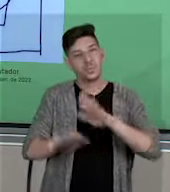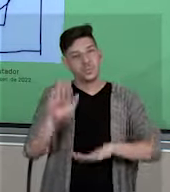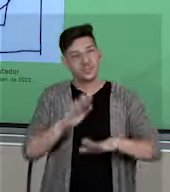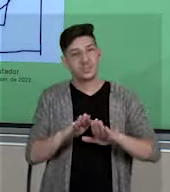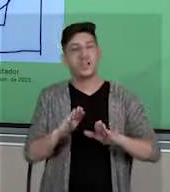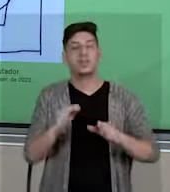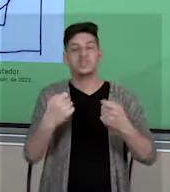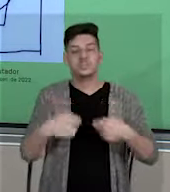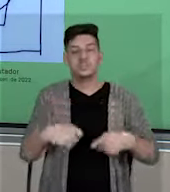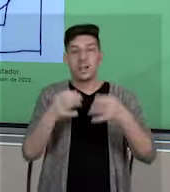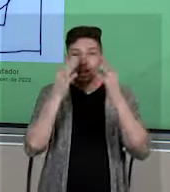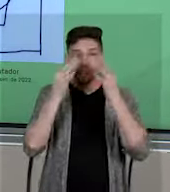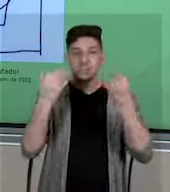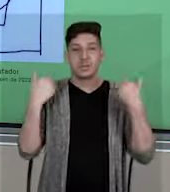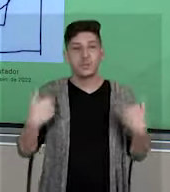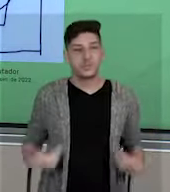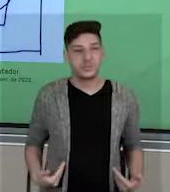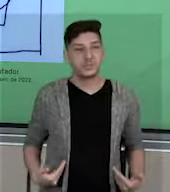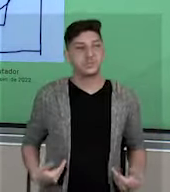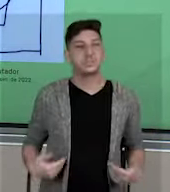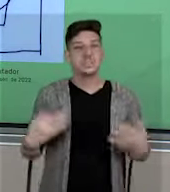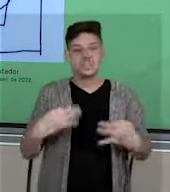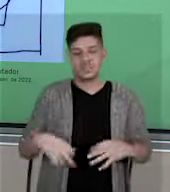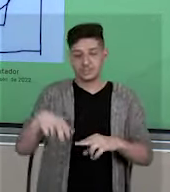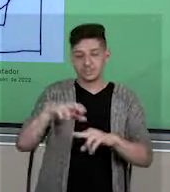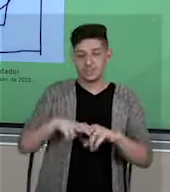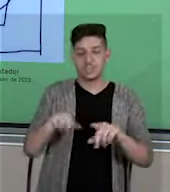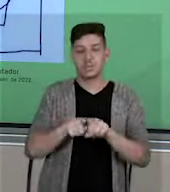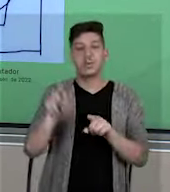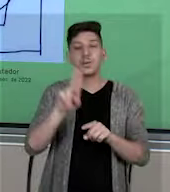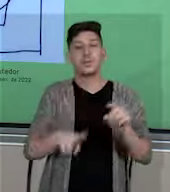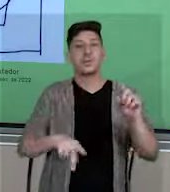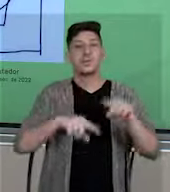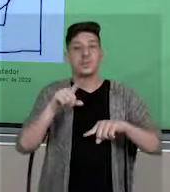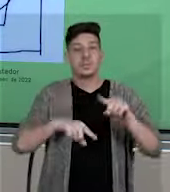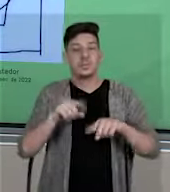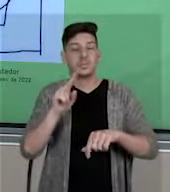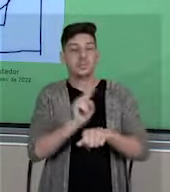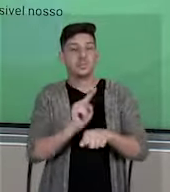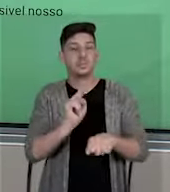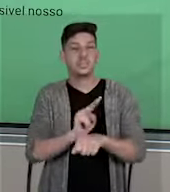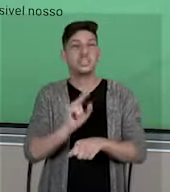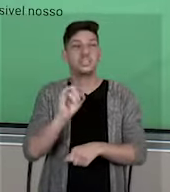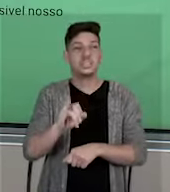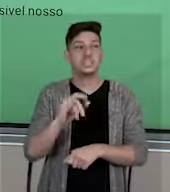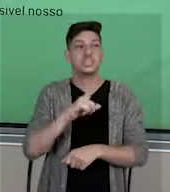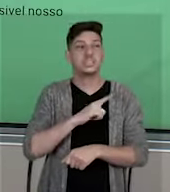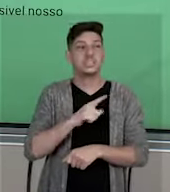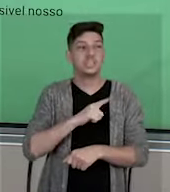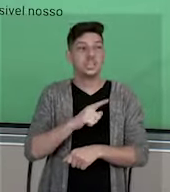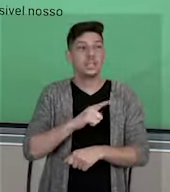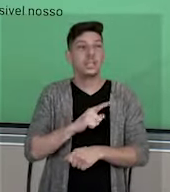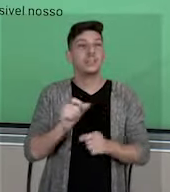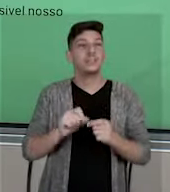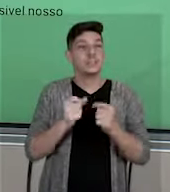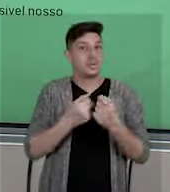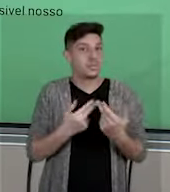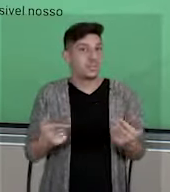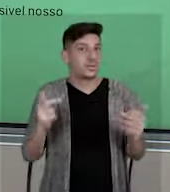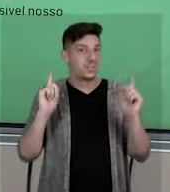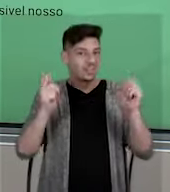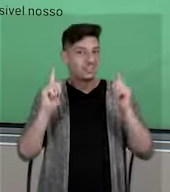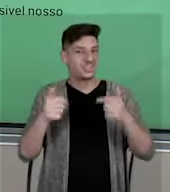para a gente sentar, vamos tomar cuidado também de usar material de proteção quando estivermos dispostos ali a fazer grandes